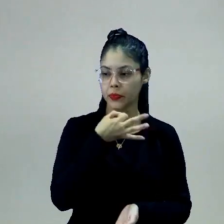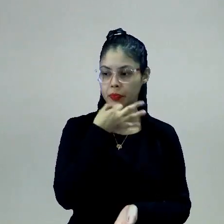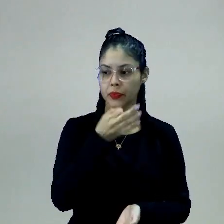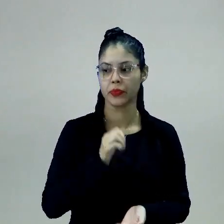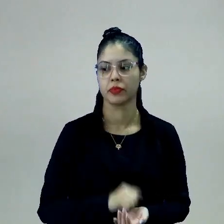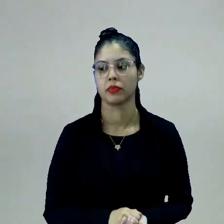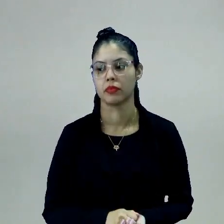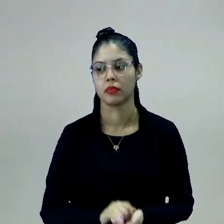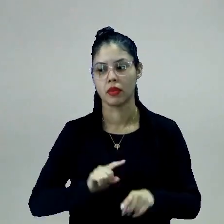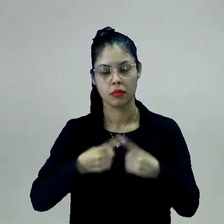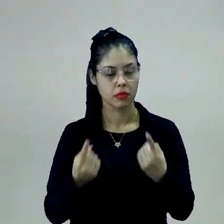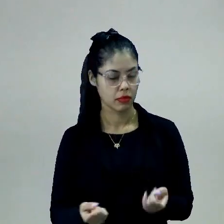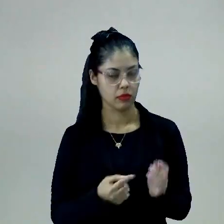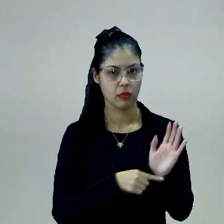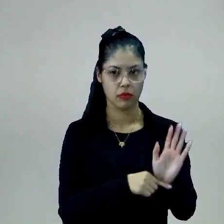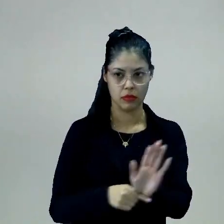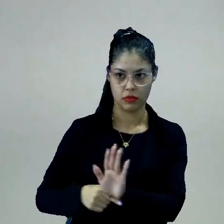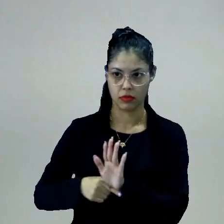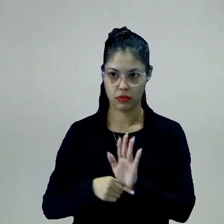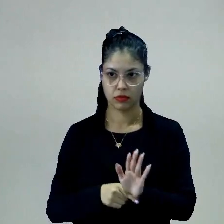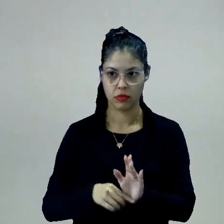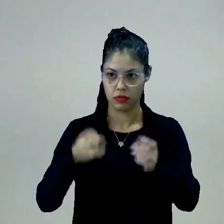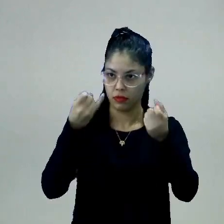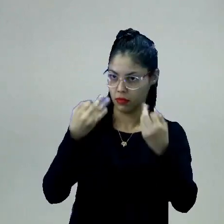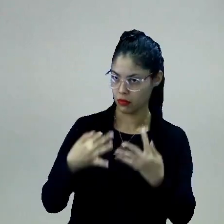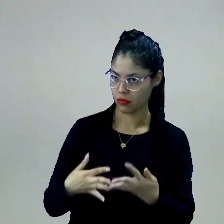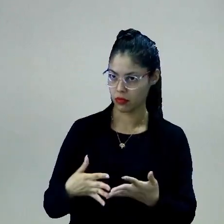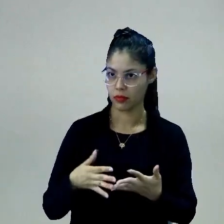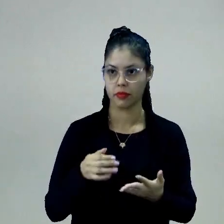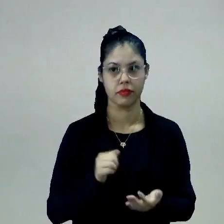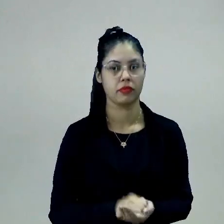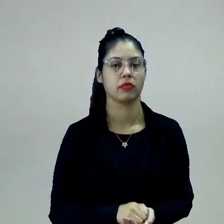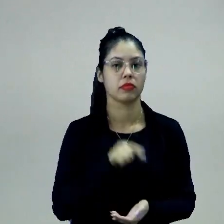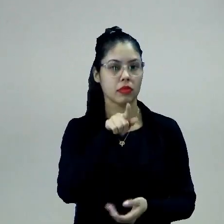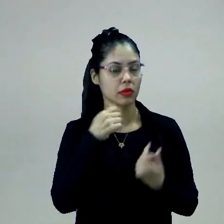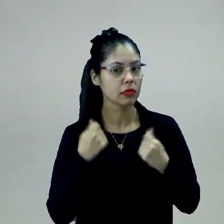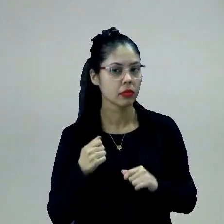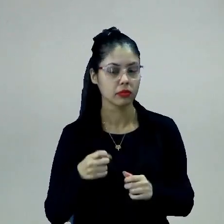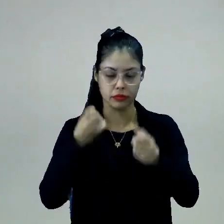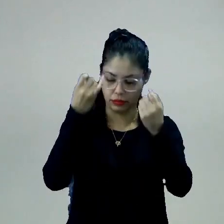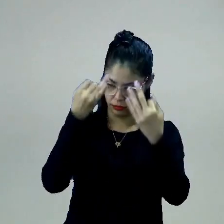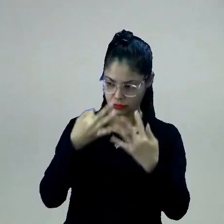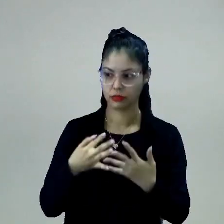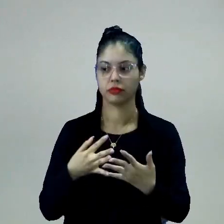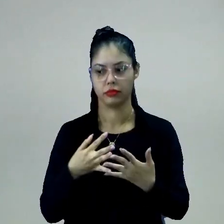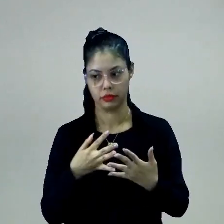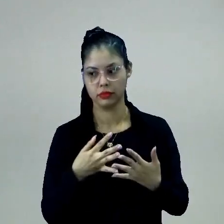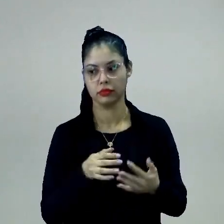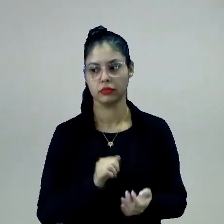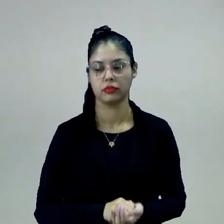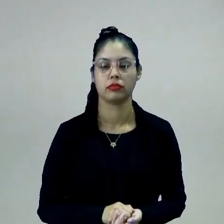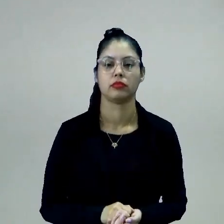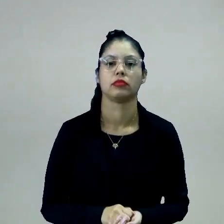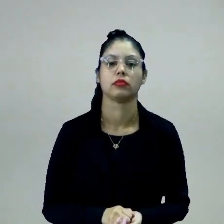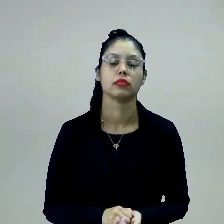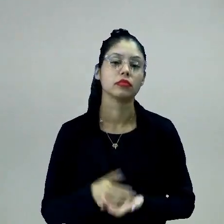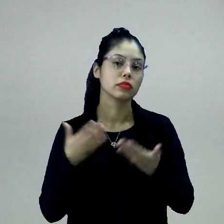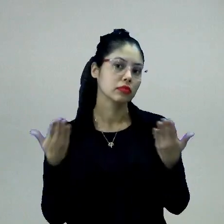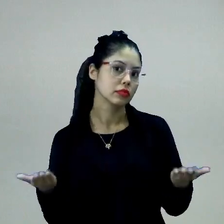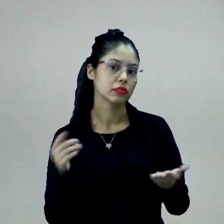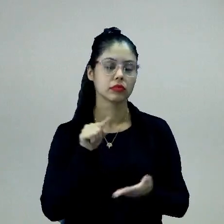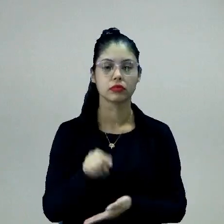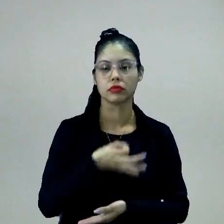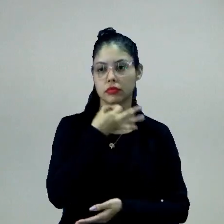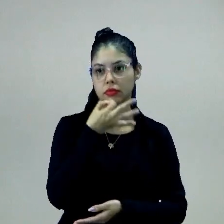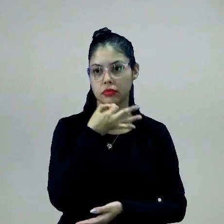opinião, né, mas apresentando justificativas, né, você tem que se justificar, né? Então,